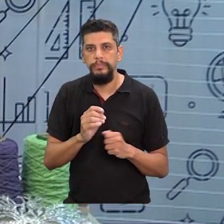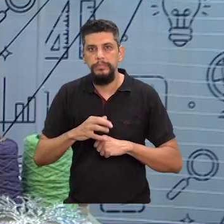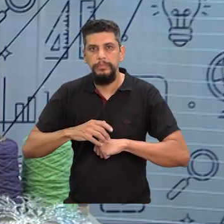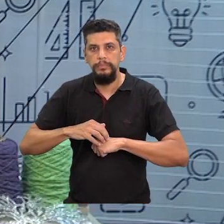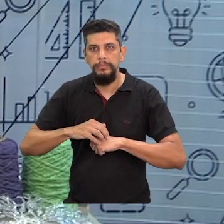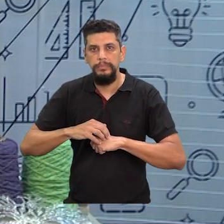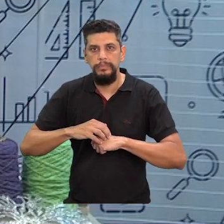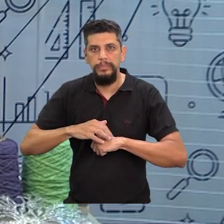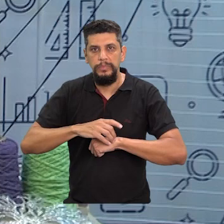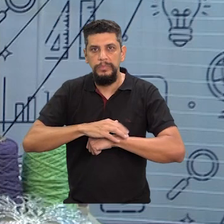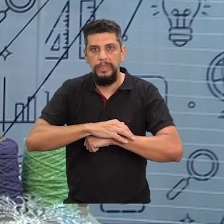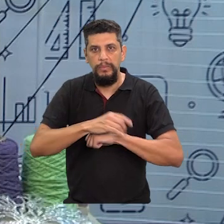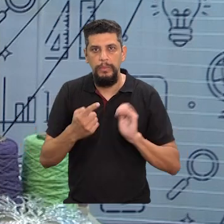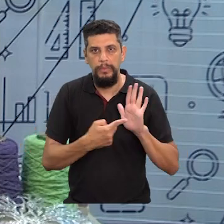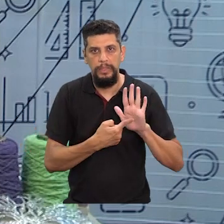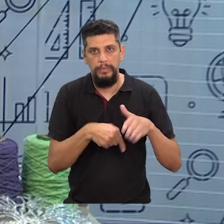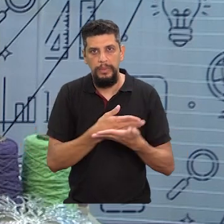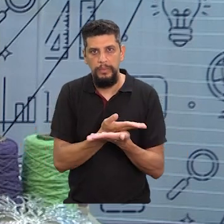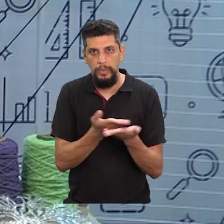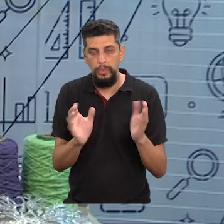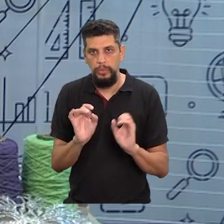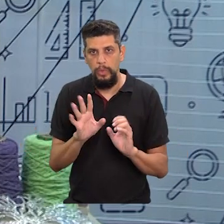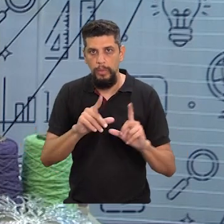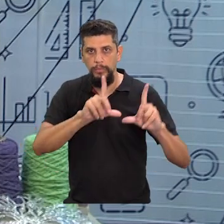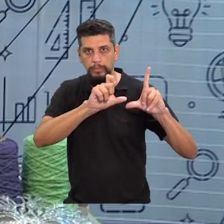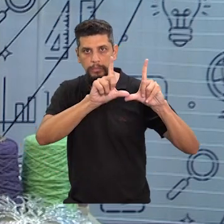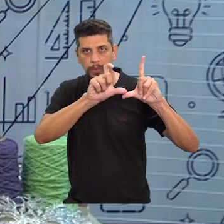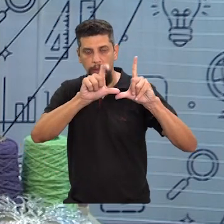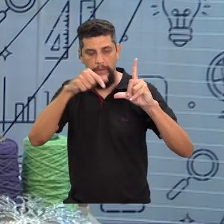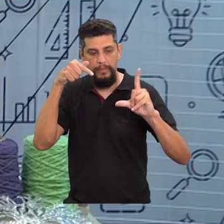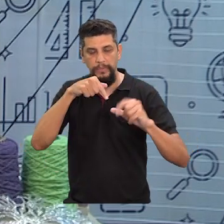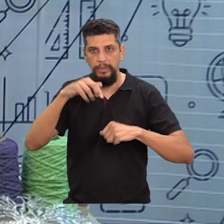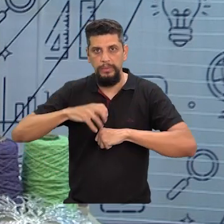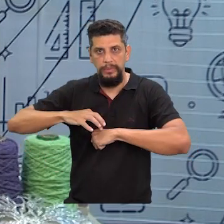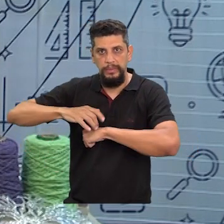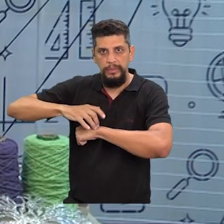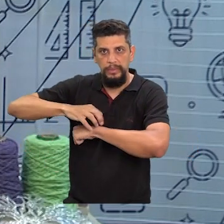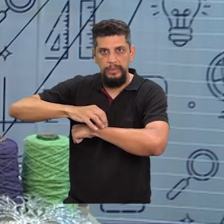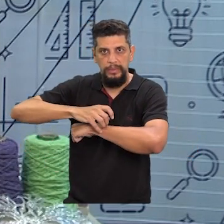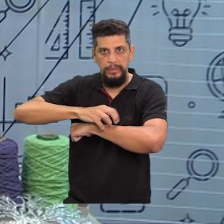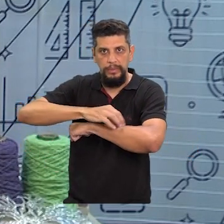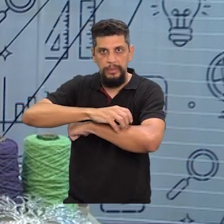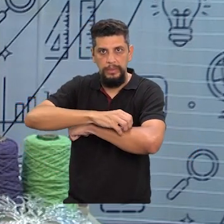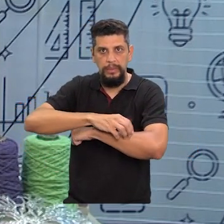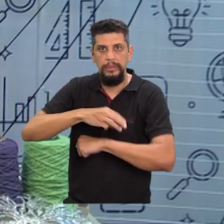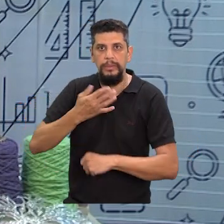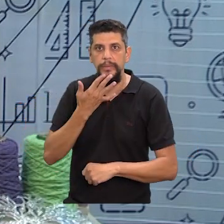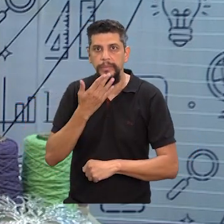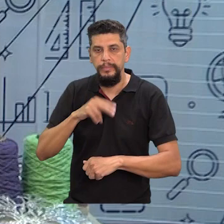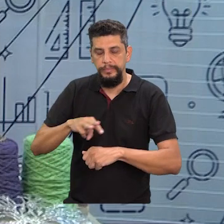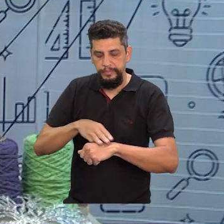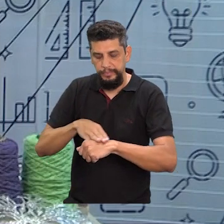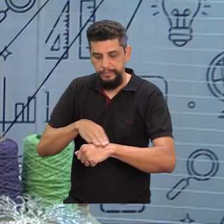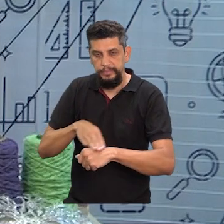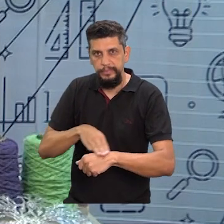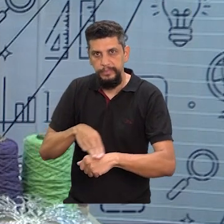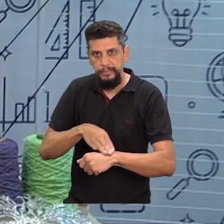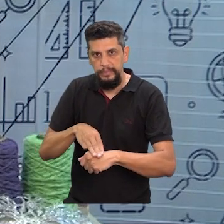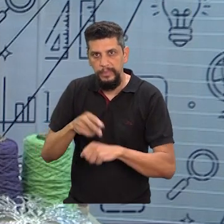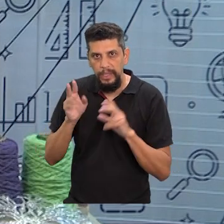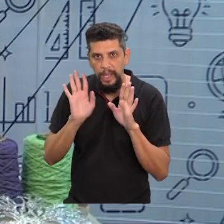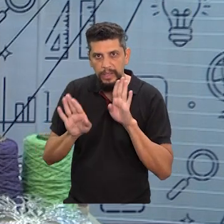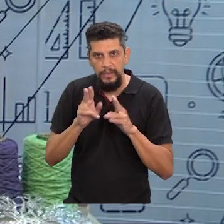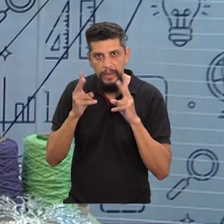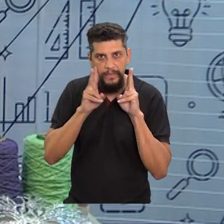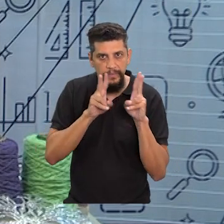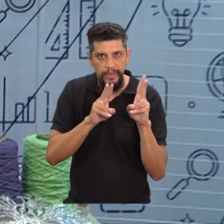das aranhas, eu vou mostrar para vocês. Não se assustem, tá bom? É só uma foto. Essa aranha que vocês vão ver é uma aranha marrom. Às vezes a gente vê lá na